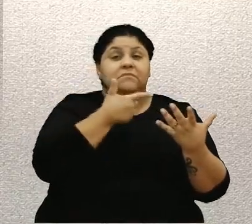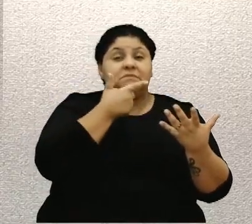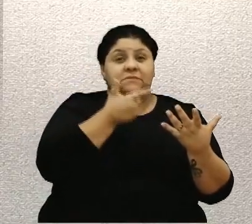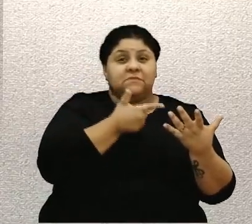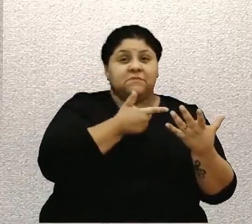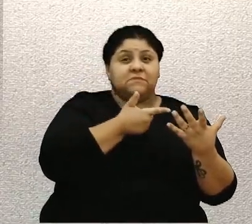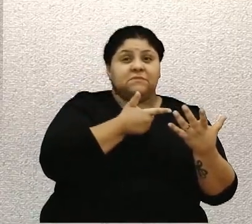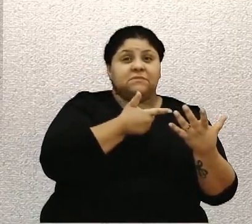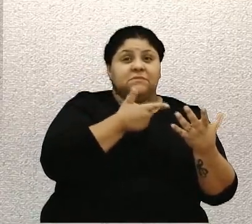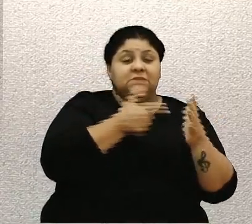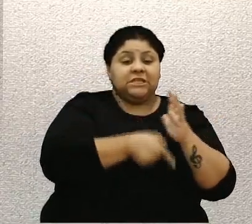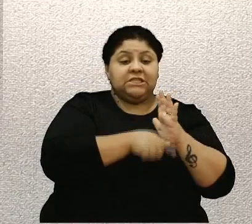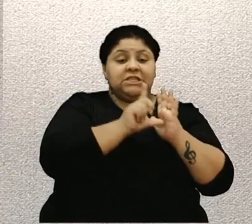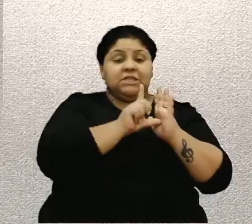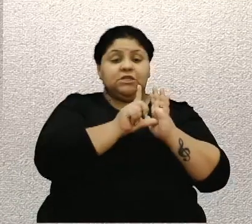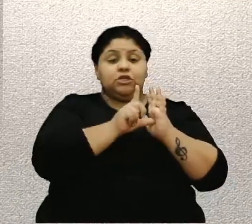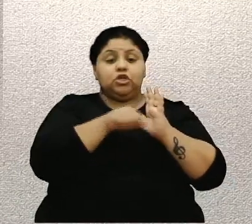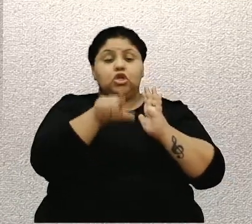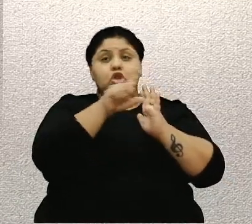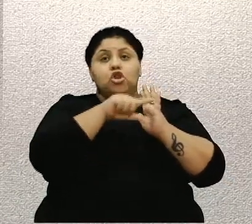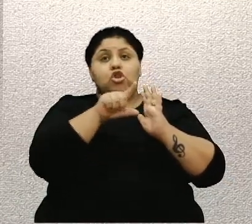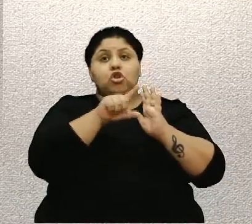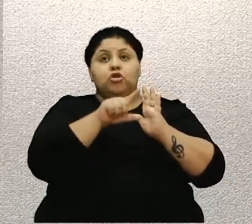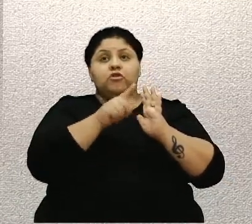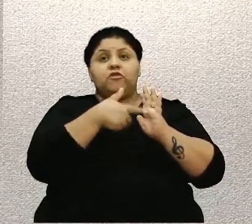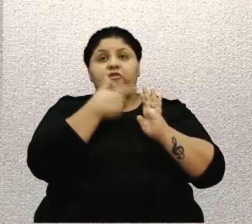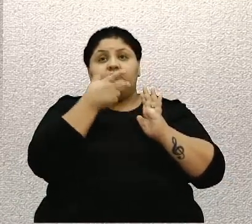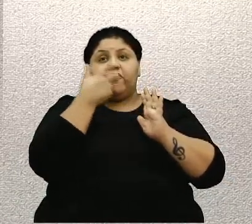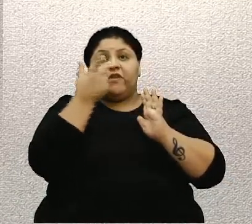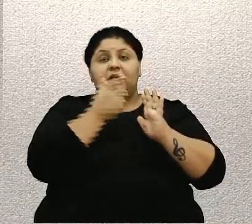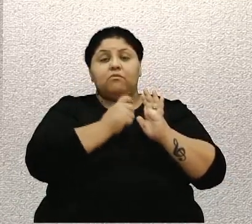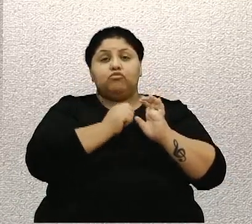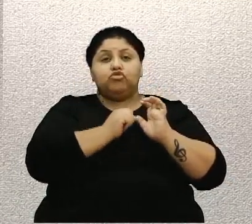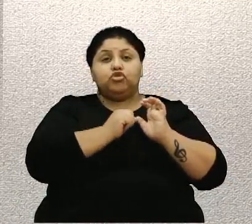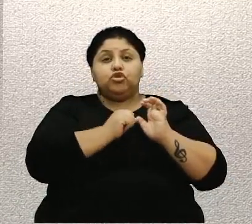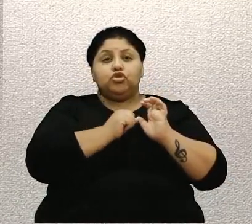de precedentes, nós abrimos todos os precedentes nesta questão.